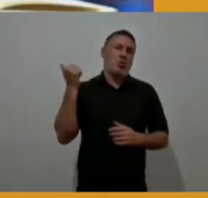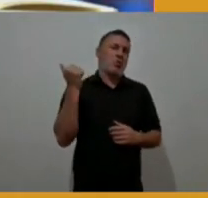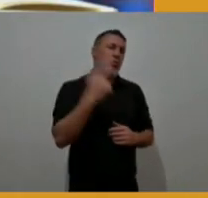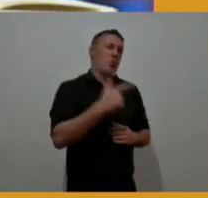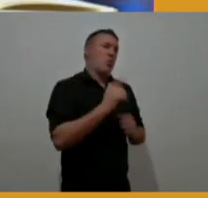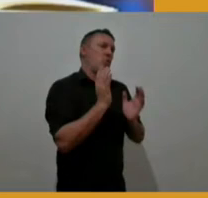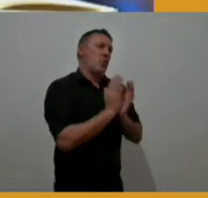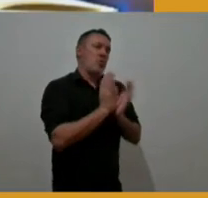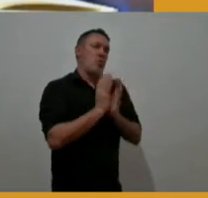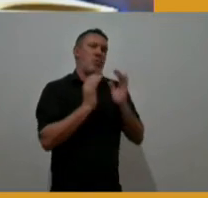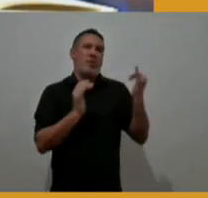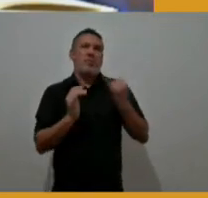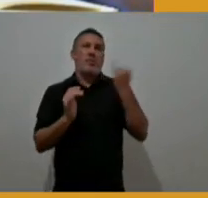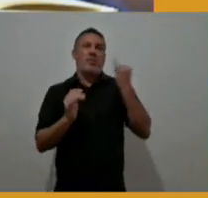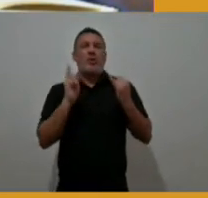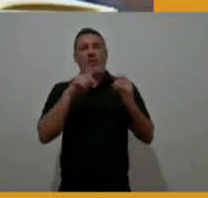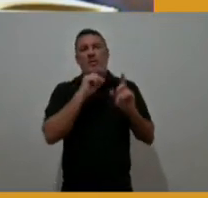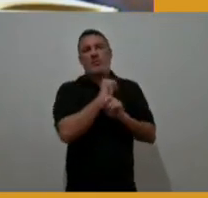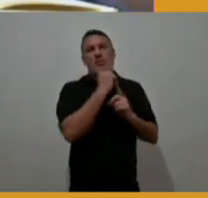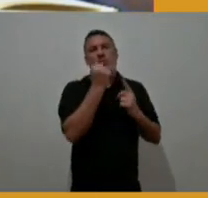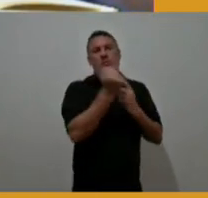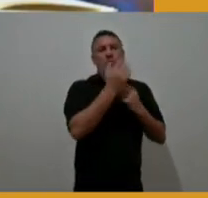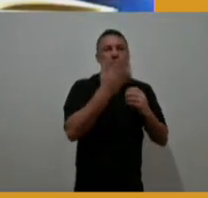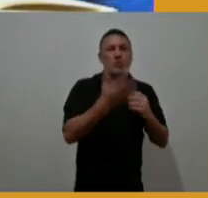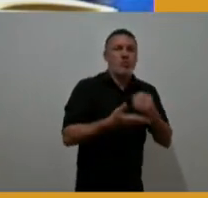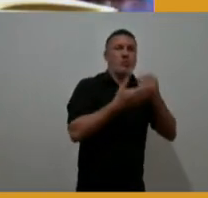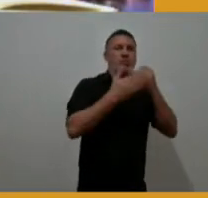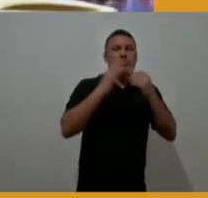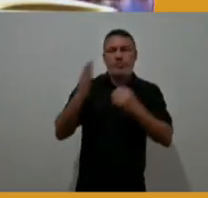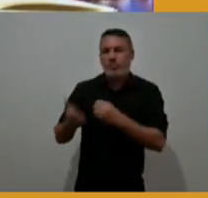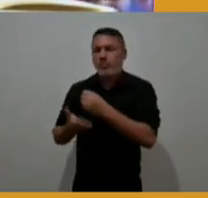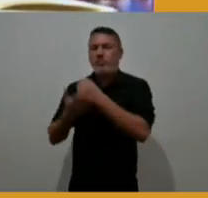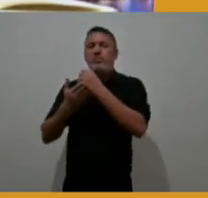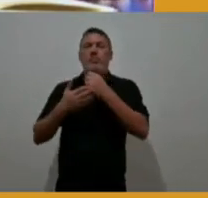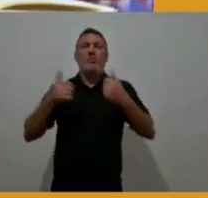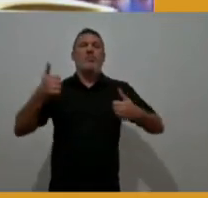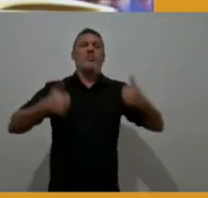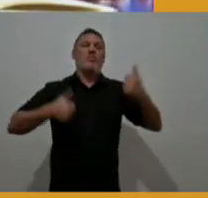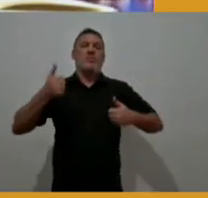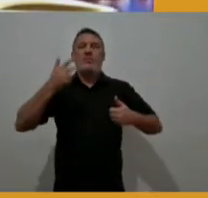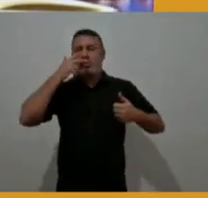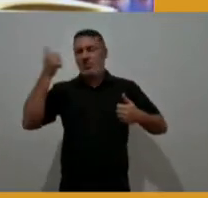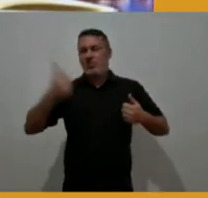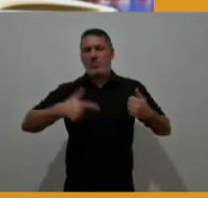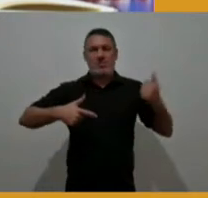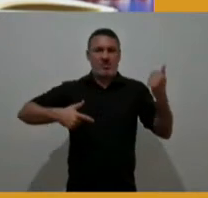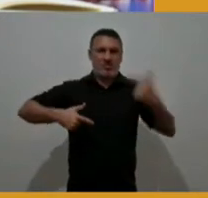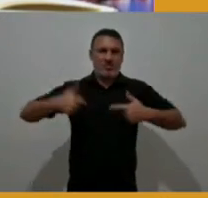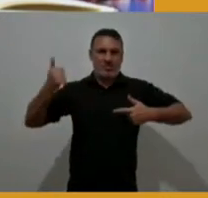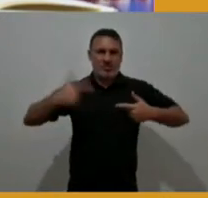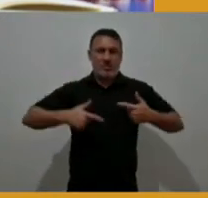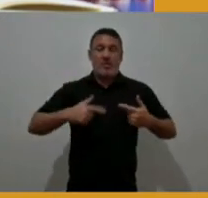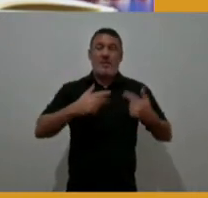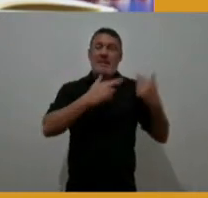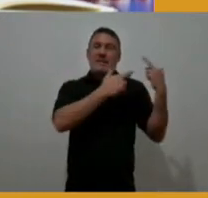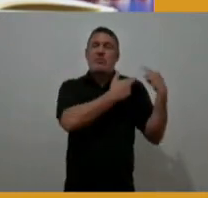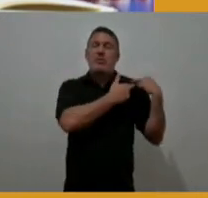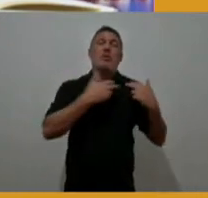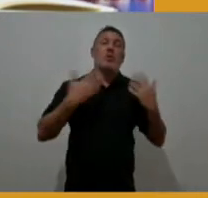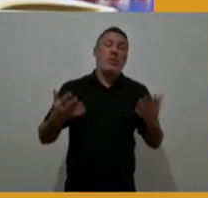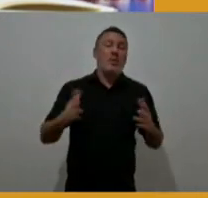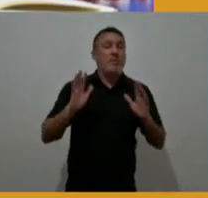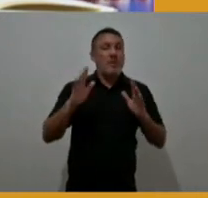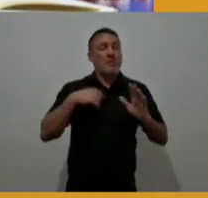radicalizando sustendo que é o que é relevante é a responsabilidade social. E nós precisamos, governador, superar